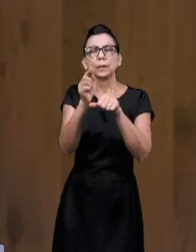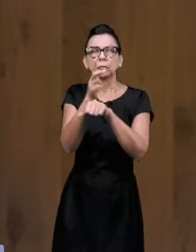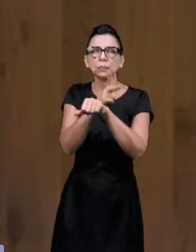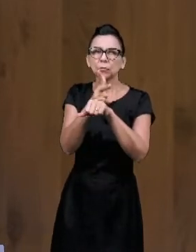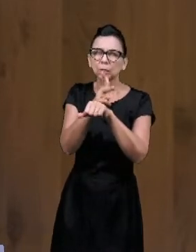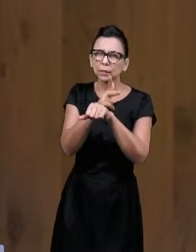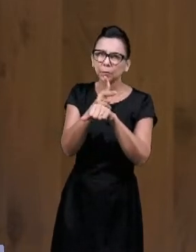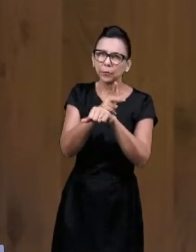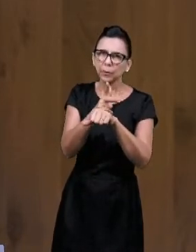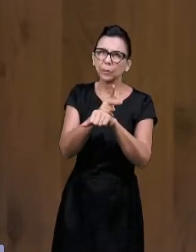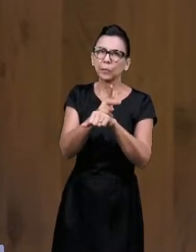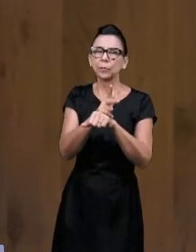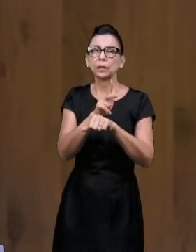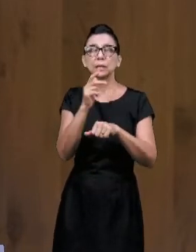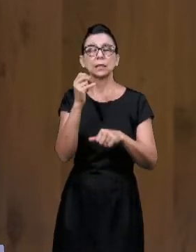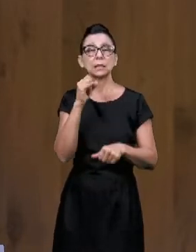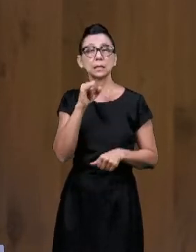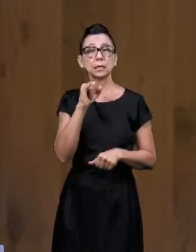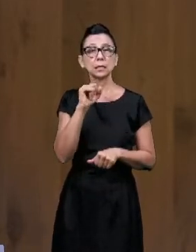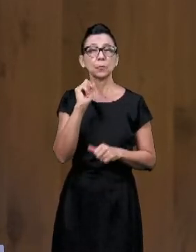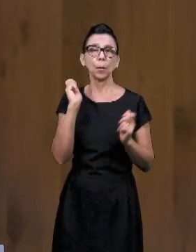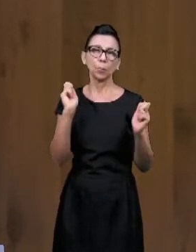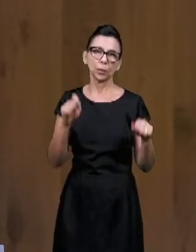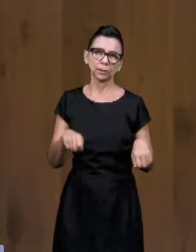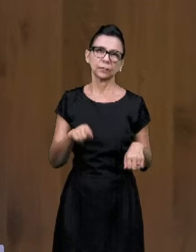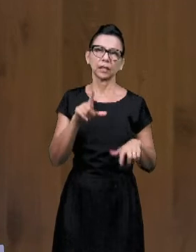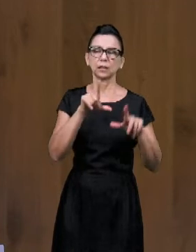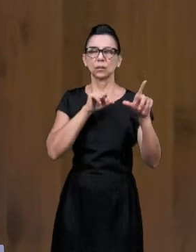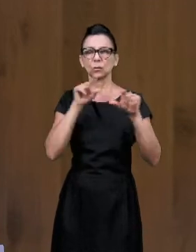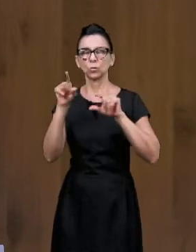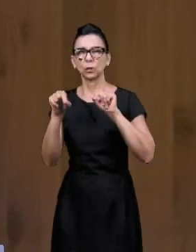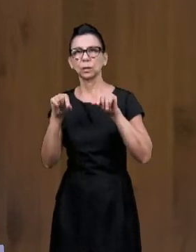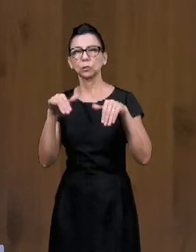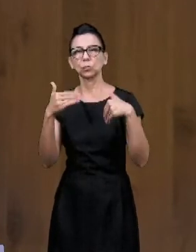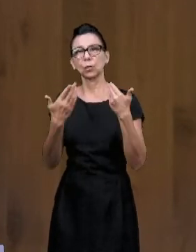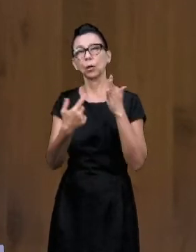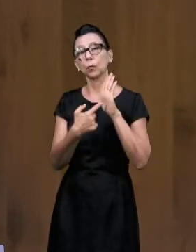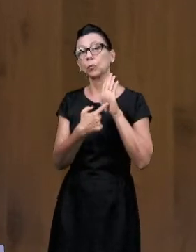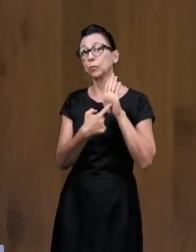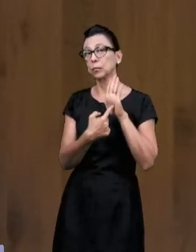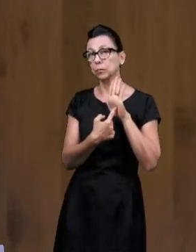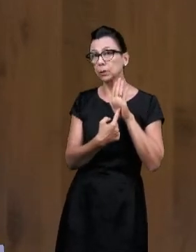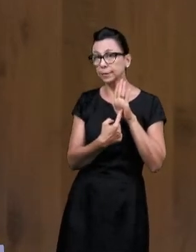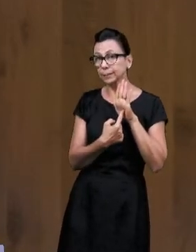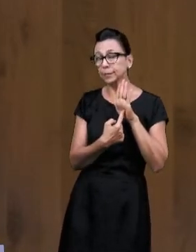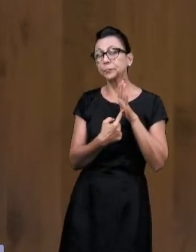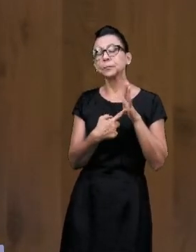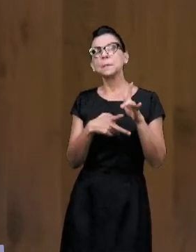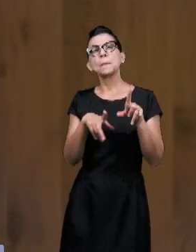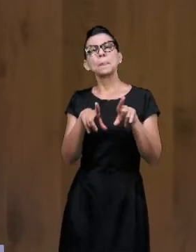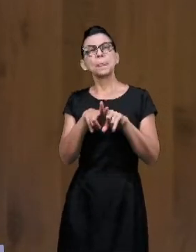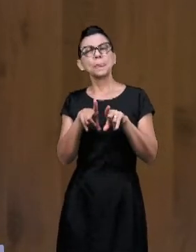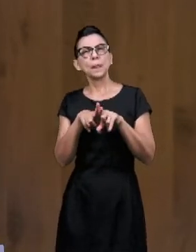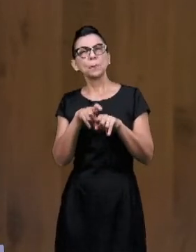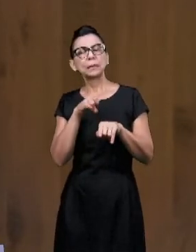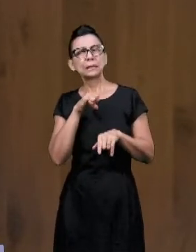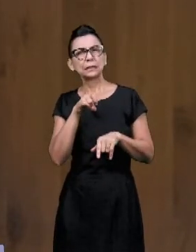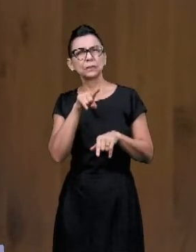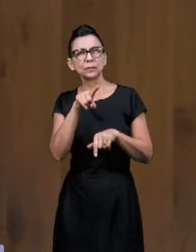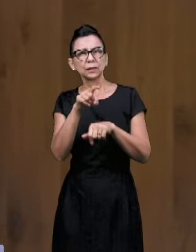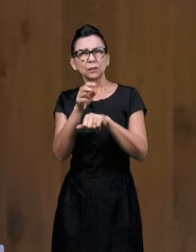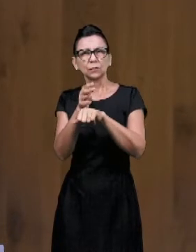possibilidade de fazer uma escolha segura com relação à apresentação. Mas também aqueles irmãos que, porventura, o seu vídeo não